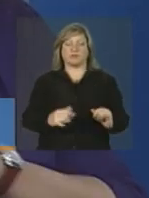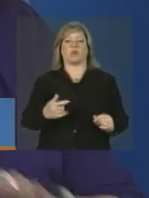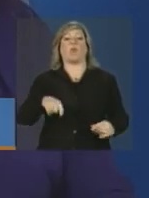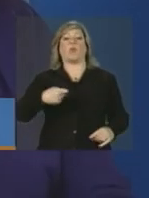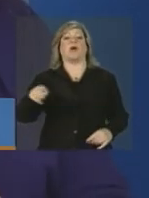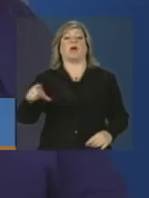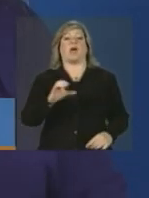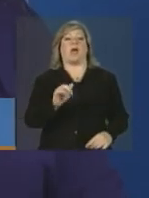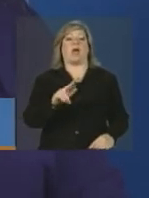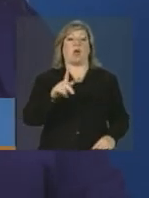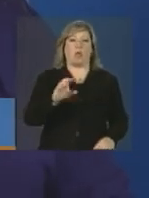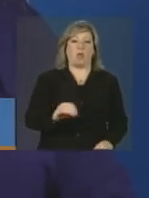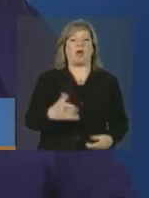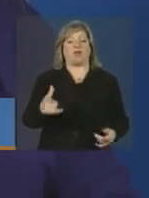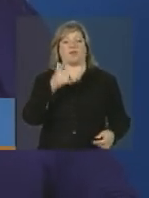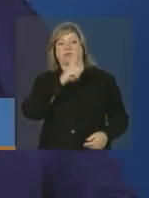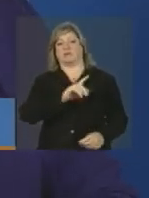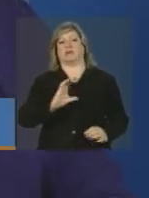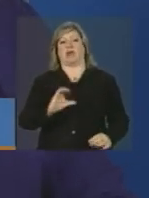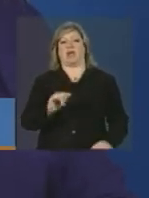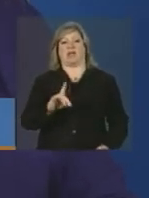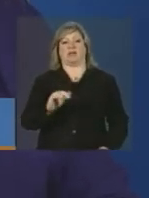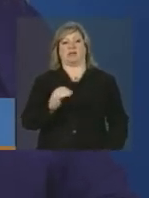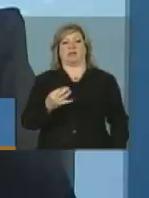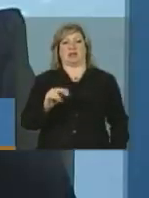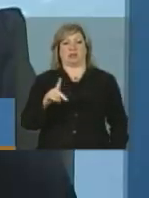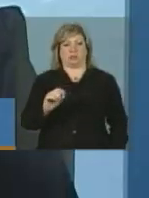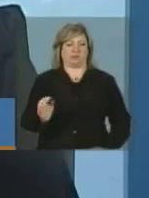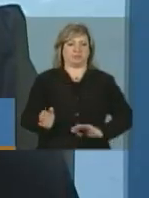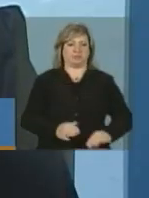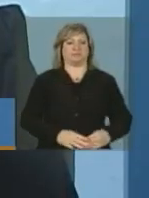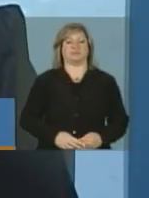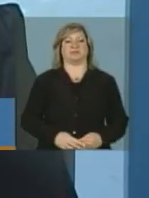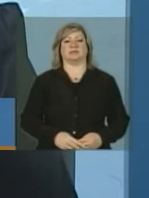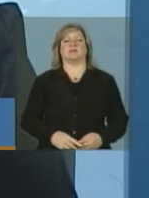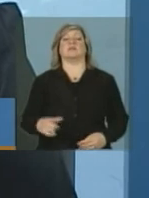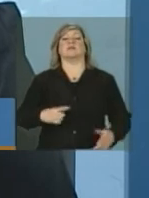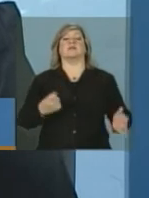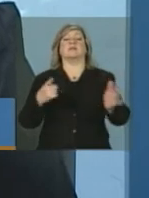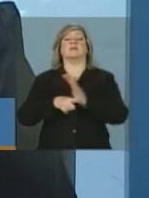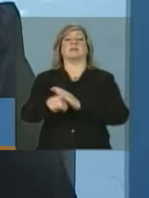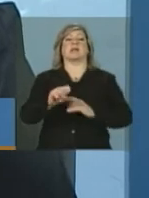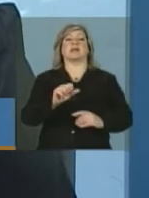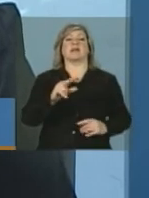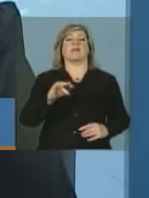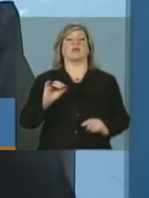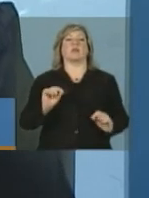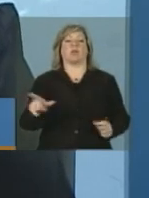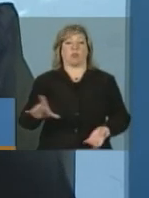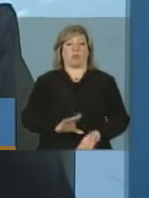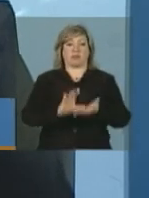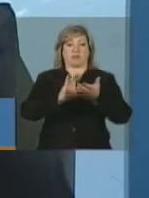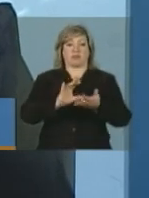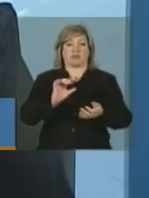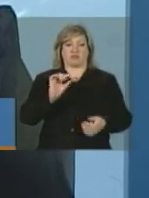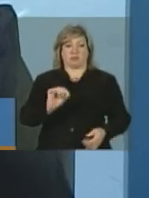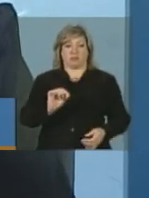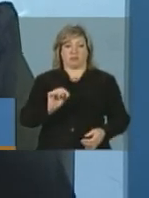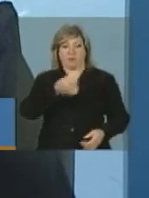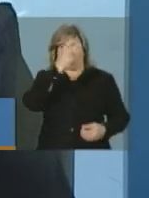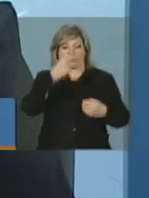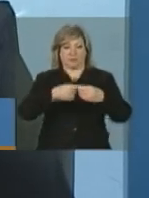secretário executivo e ele estará cadastrado. Sávio, o Conselho Municipal de Assistência Social de